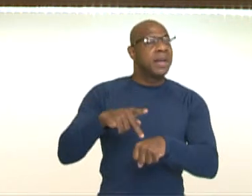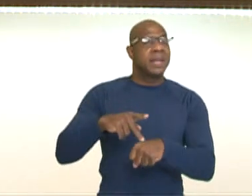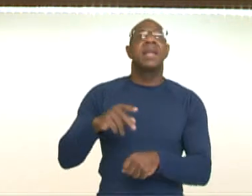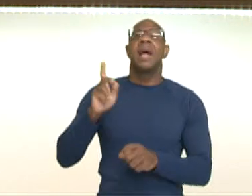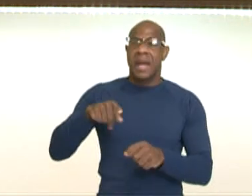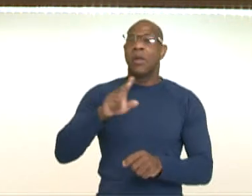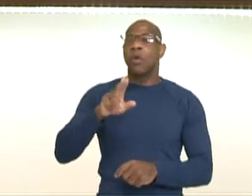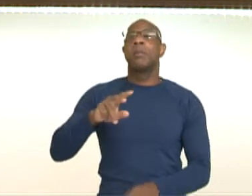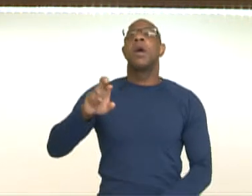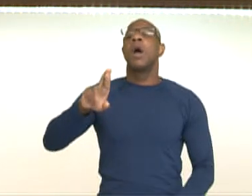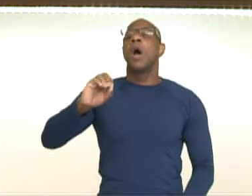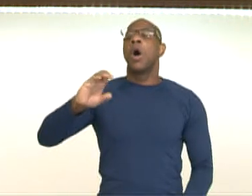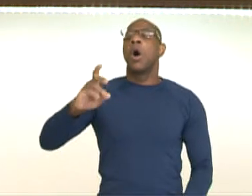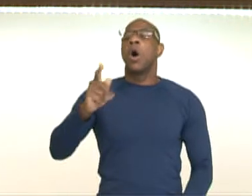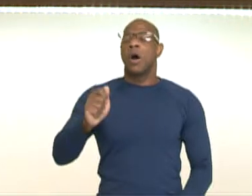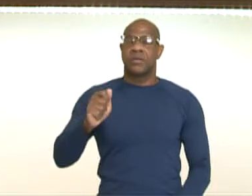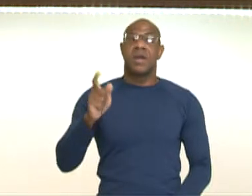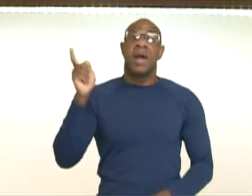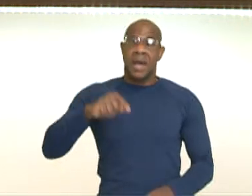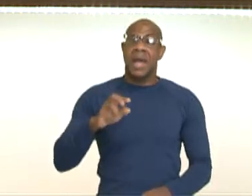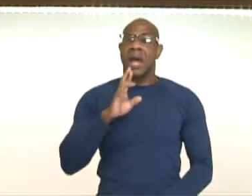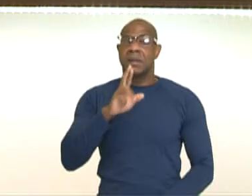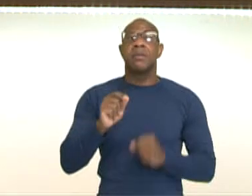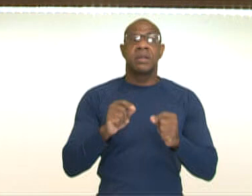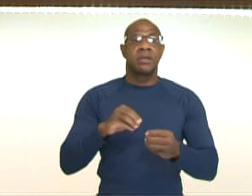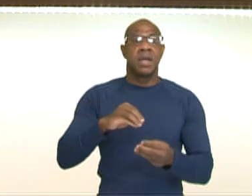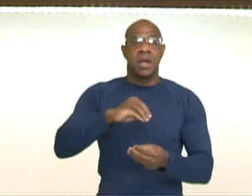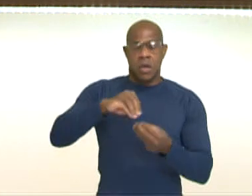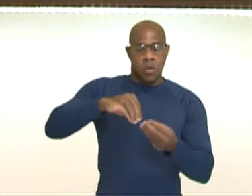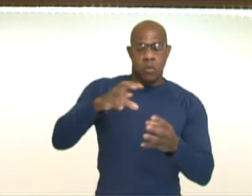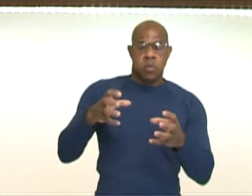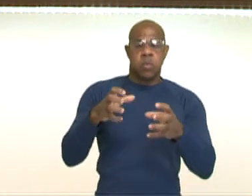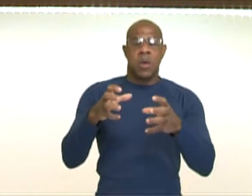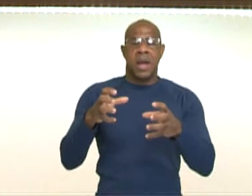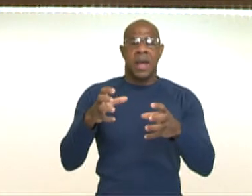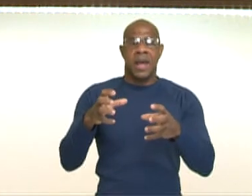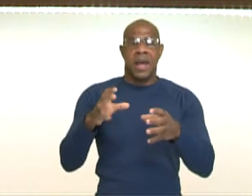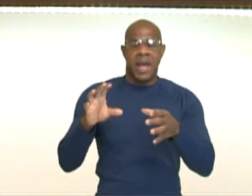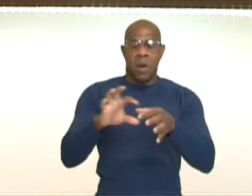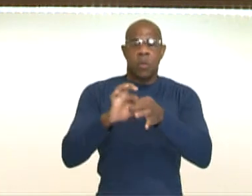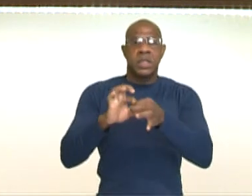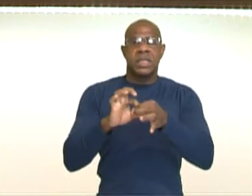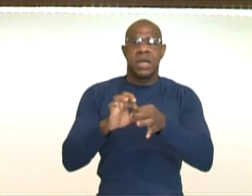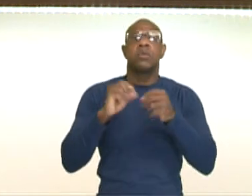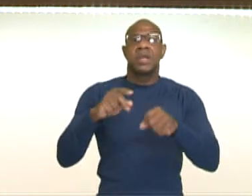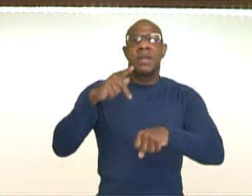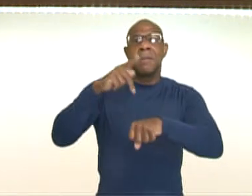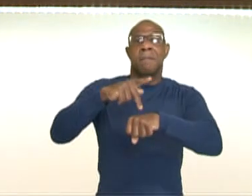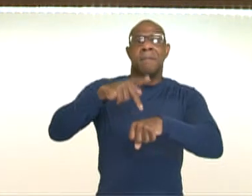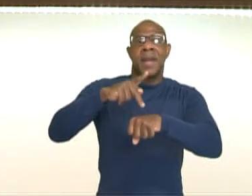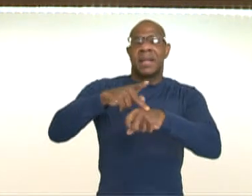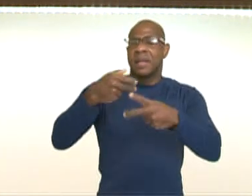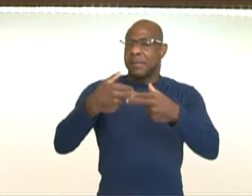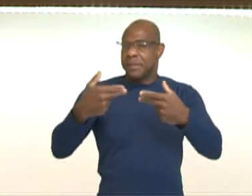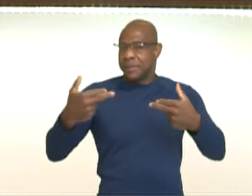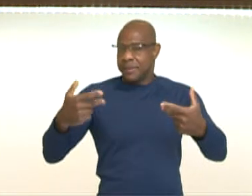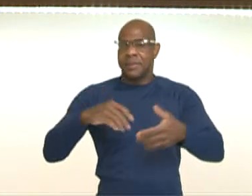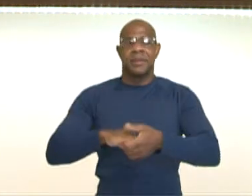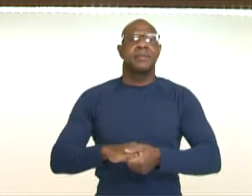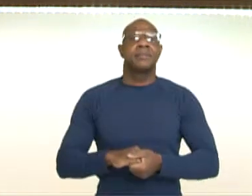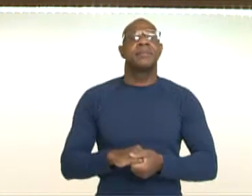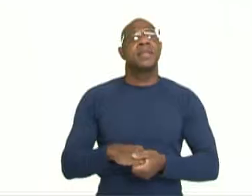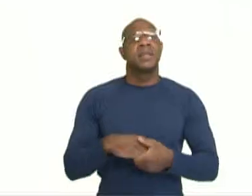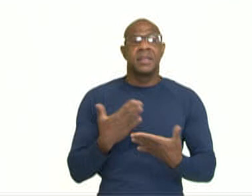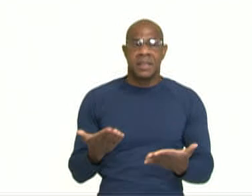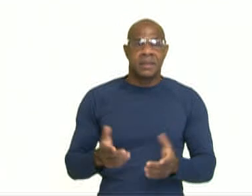rocha resultado de uma união de minérios. Por isso elas são tão sapicadinhas de elementos, são tão